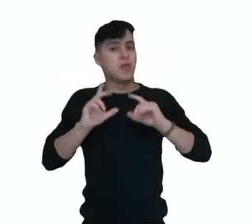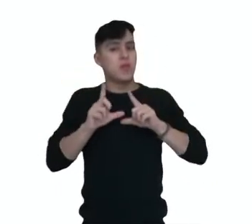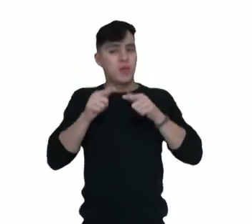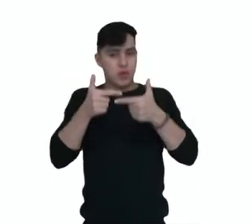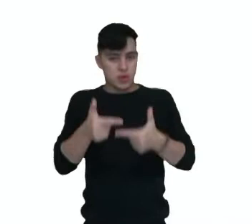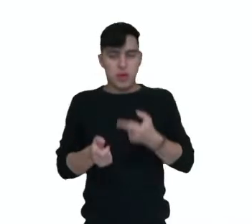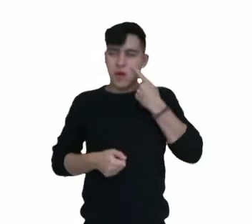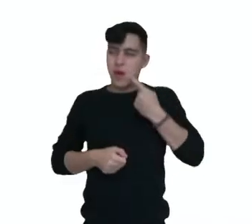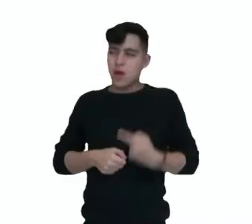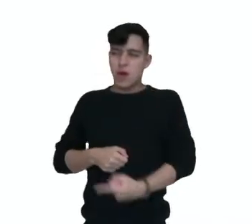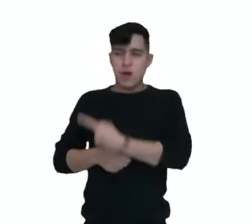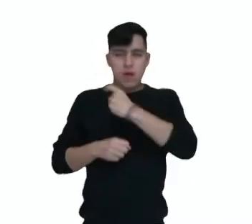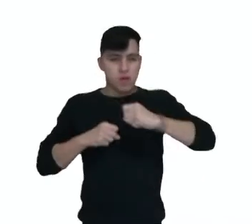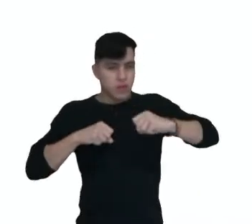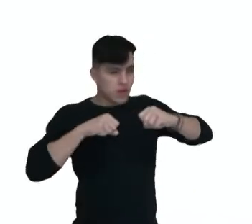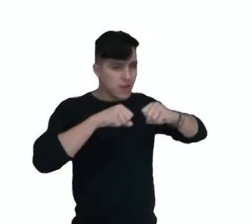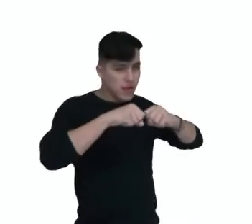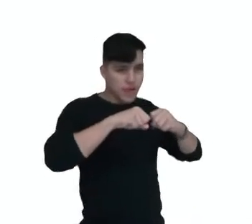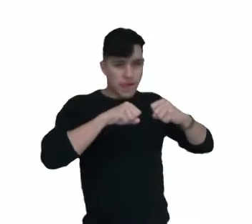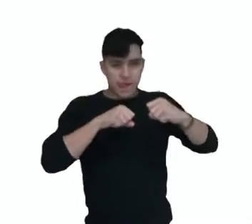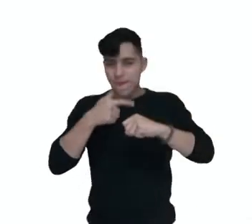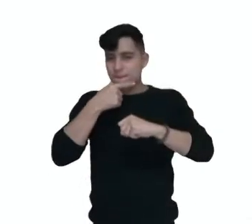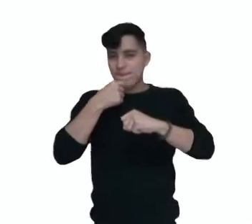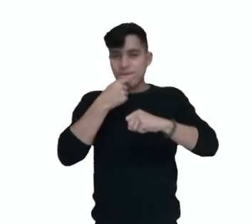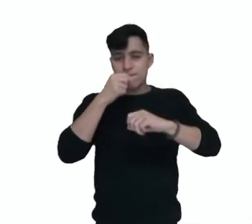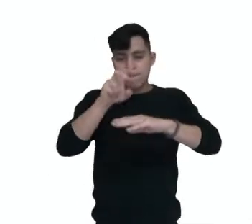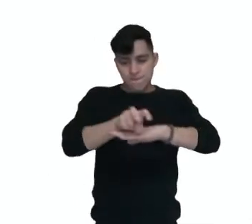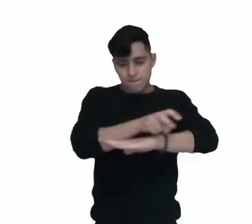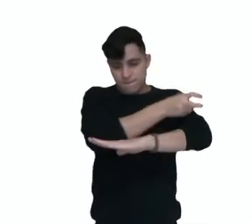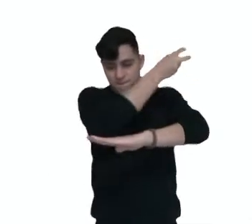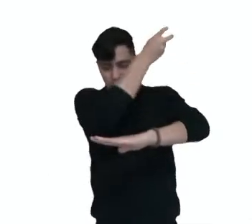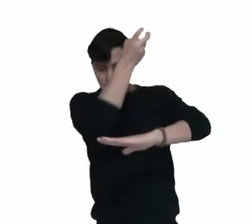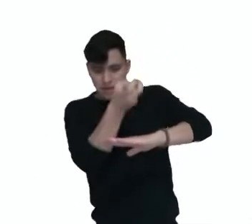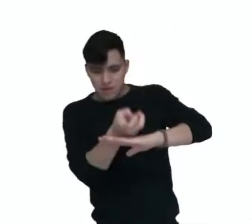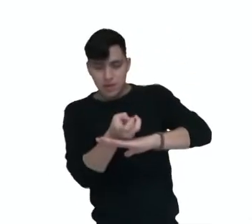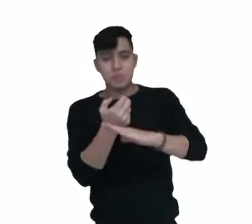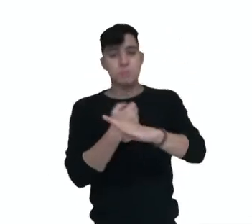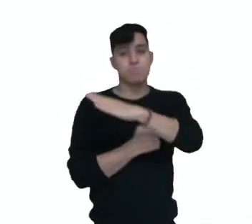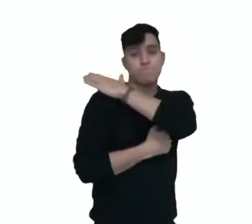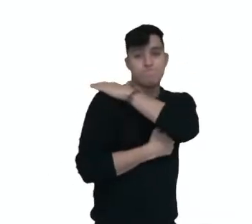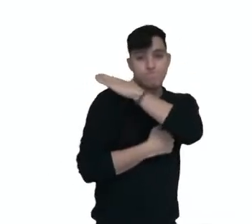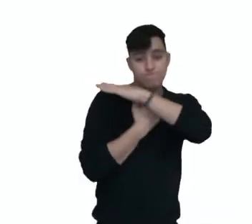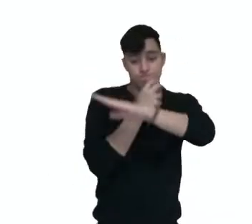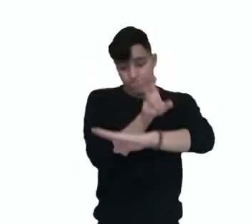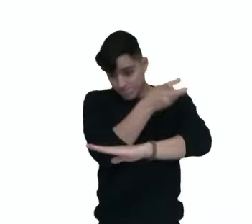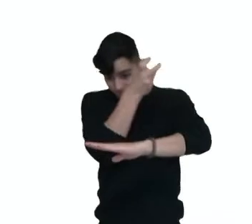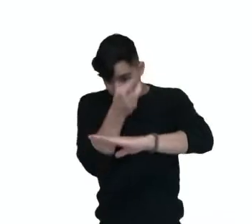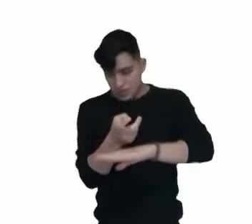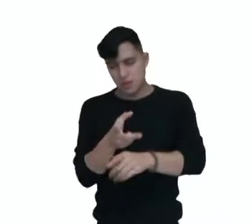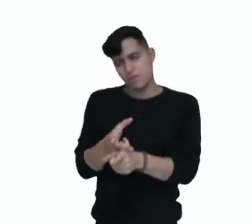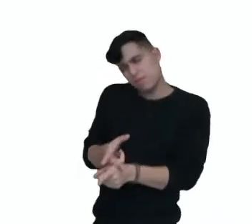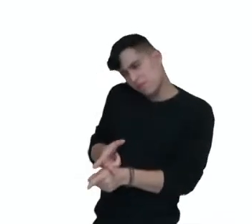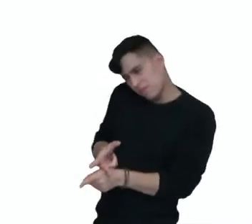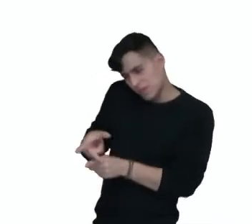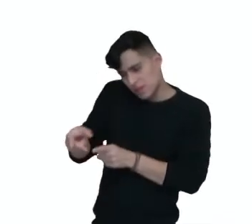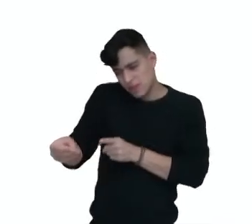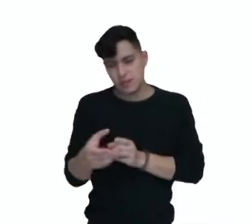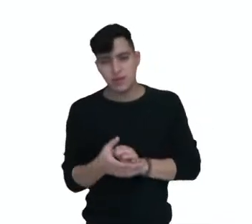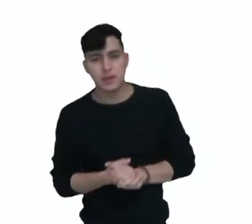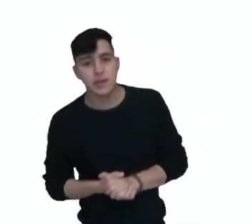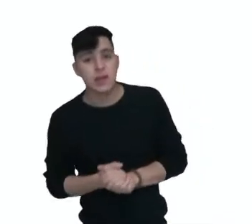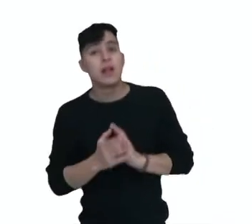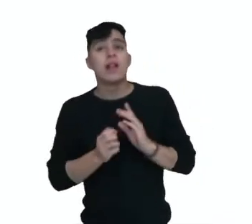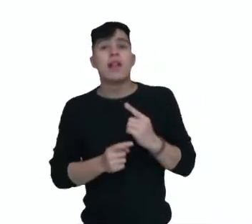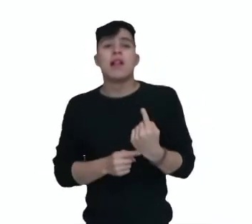lutador de greco-romano ali que conseguiu encostar as costas do seu oponente no chão. Nos Jogos de